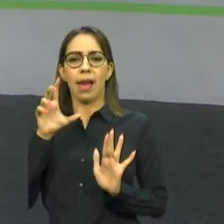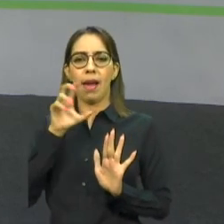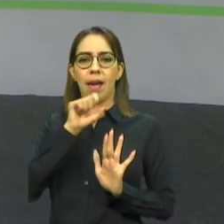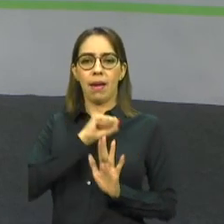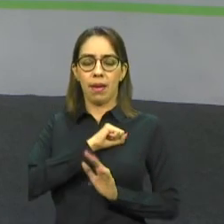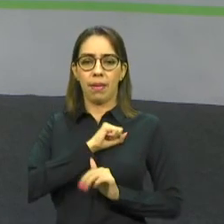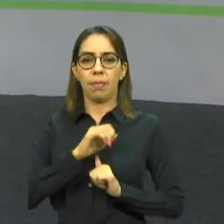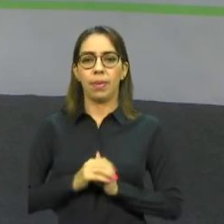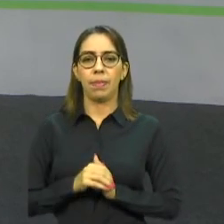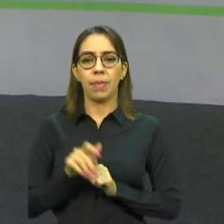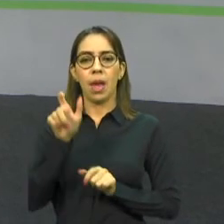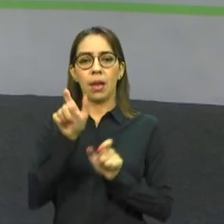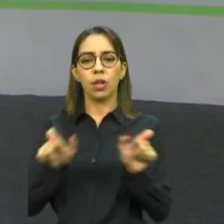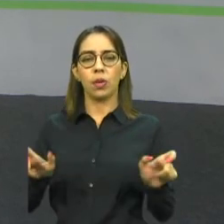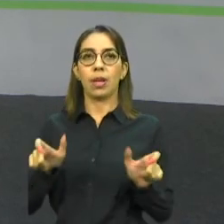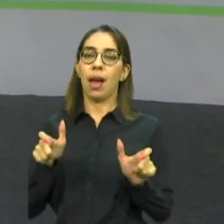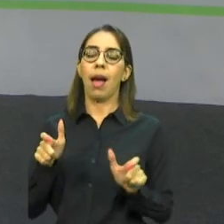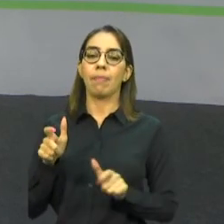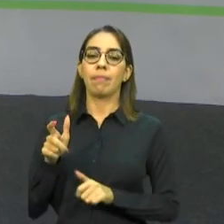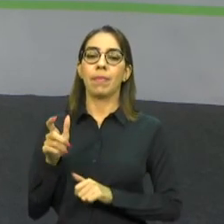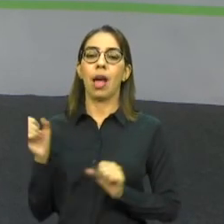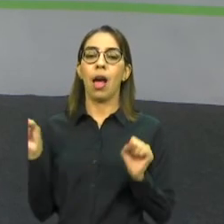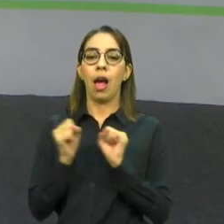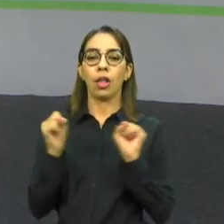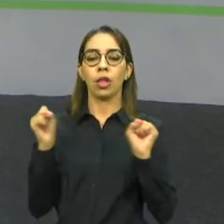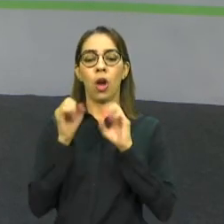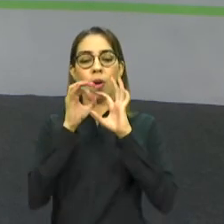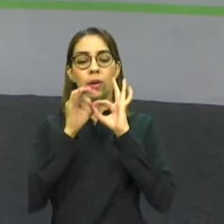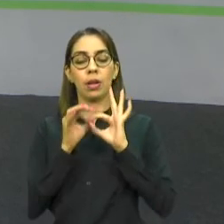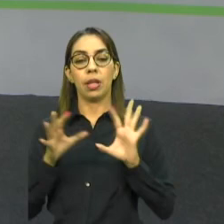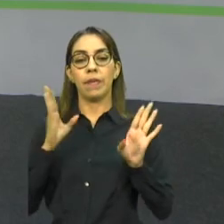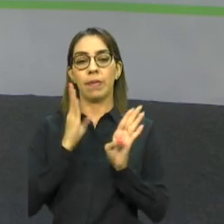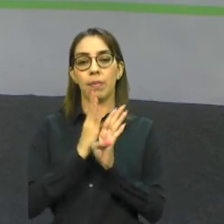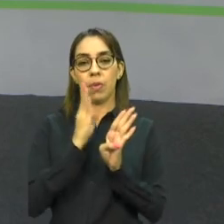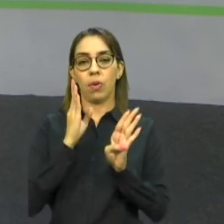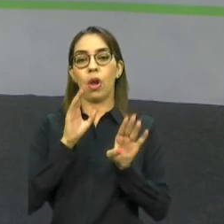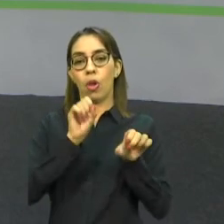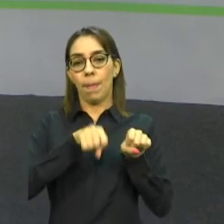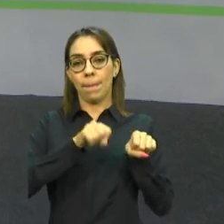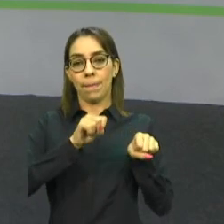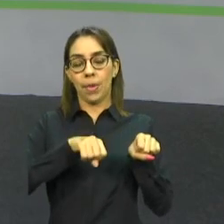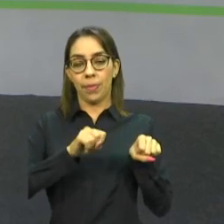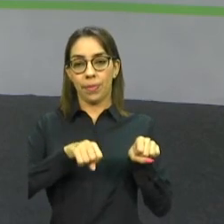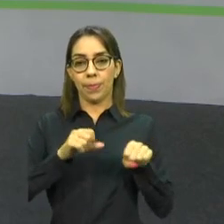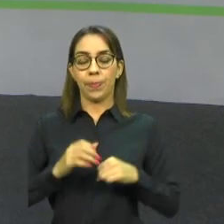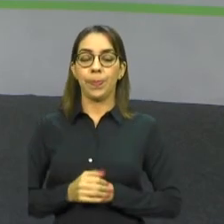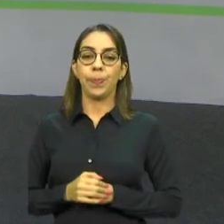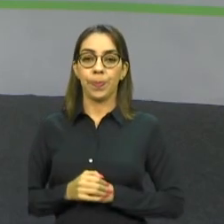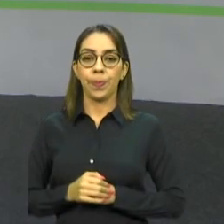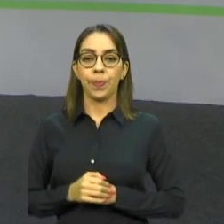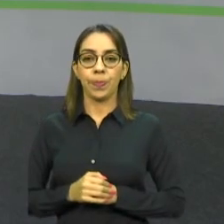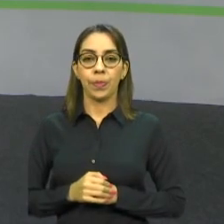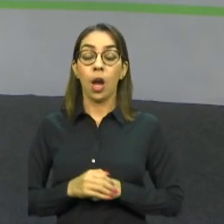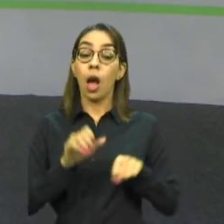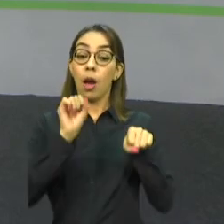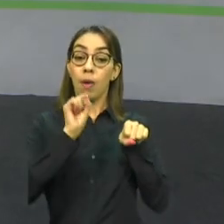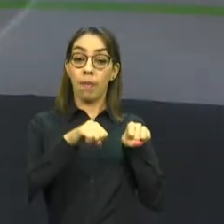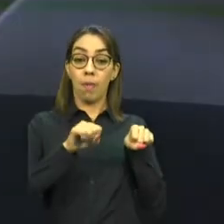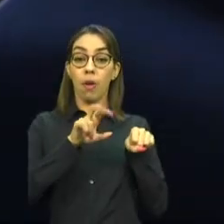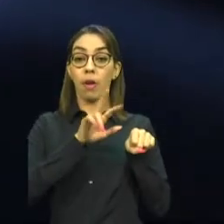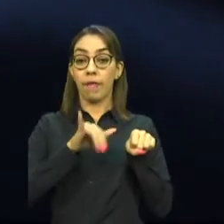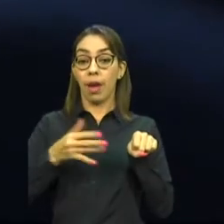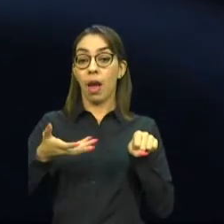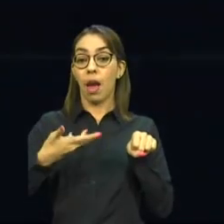curtem a liberdade proporcionada pelos veículos de duas rodas. Motocicletas acelerando negócios e paixões.